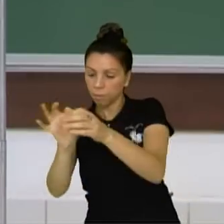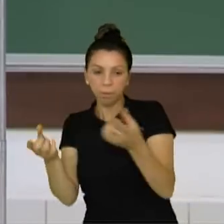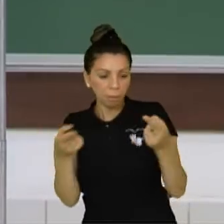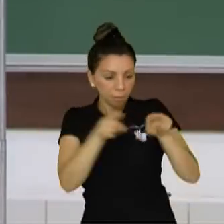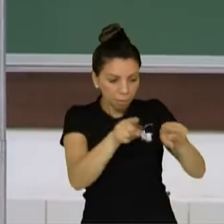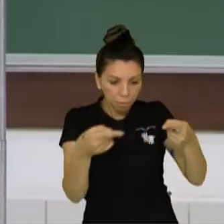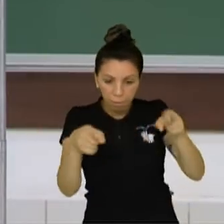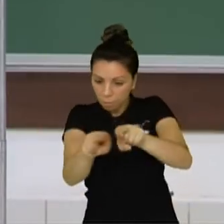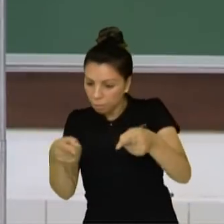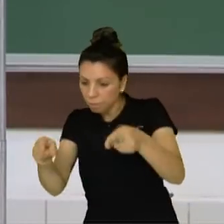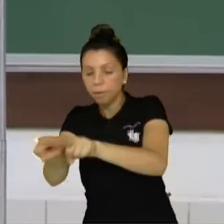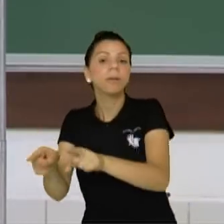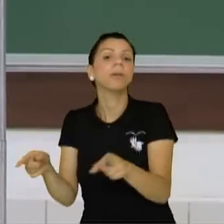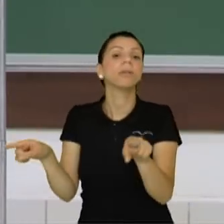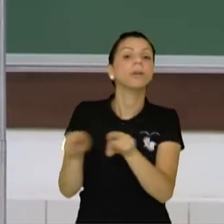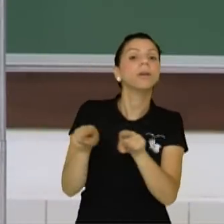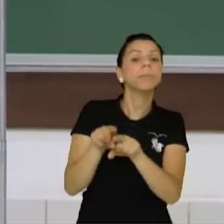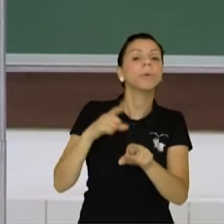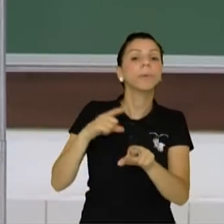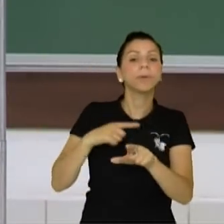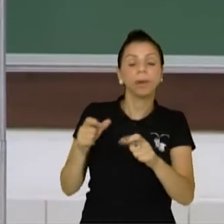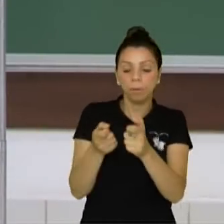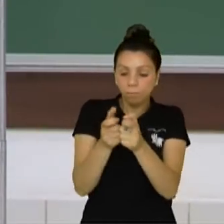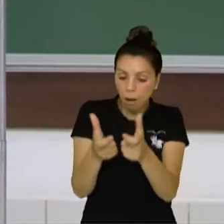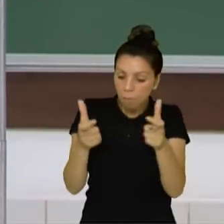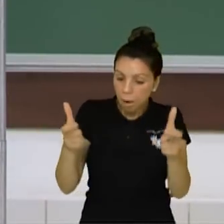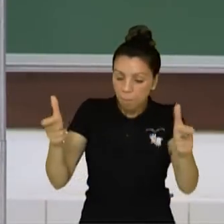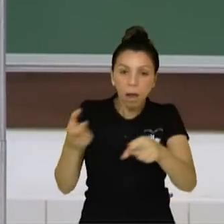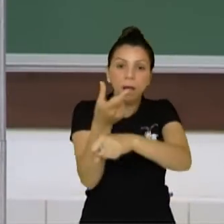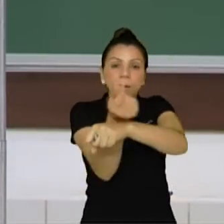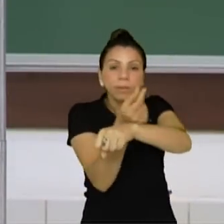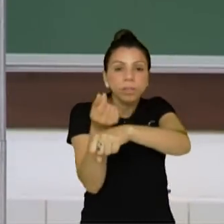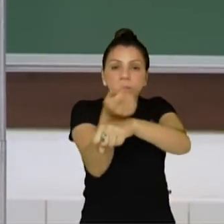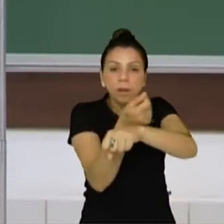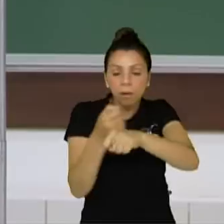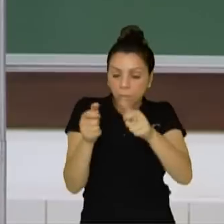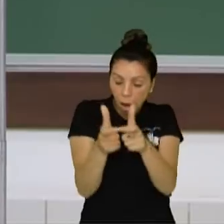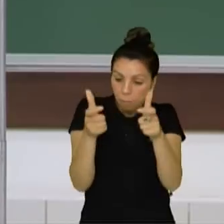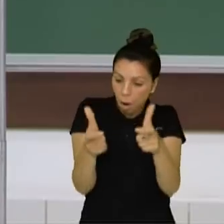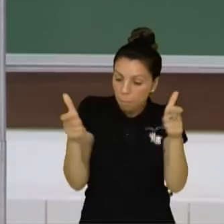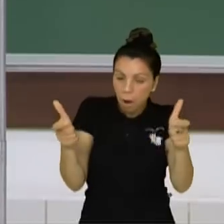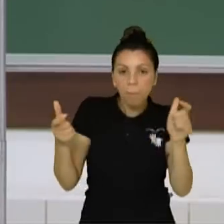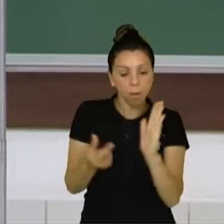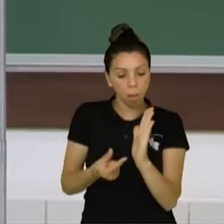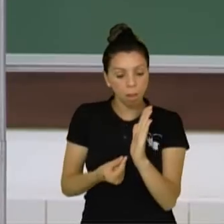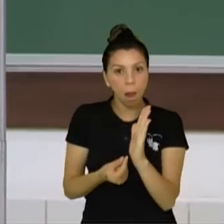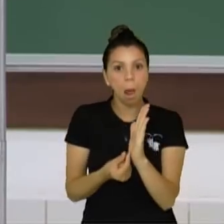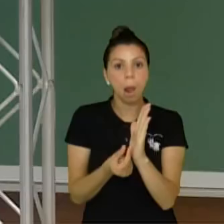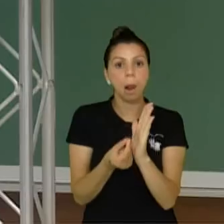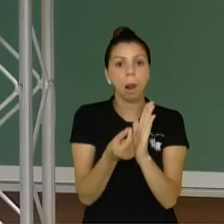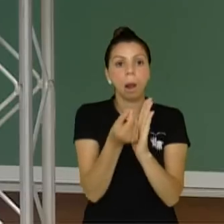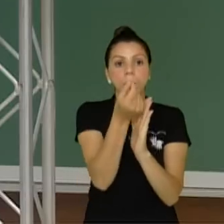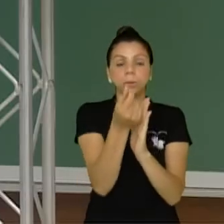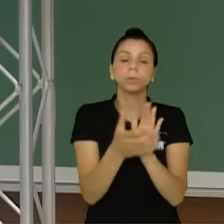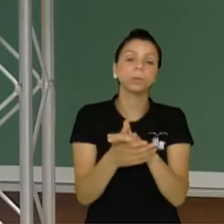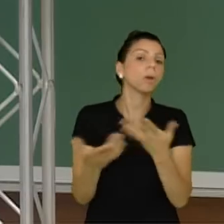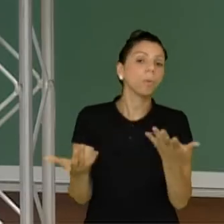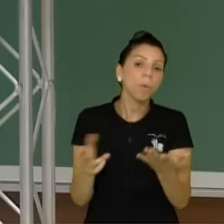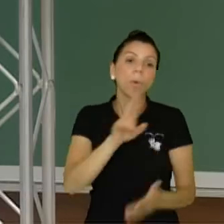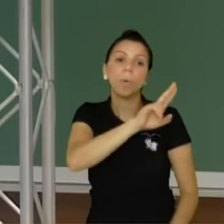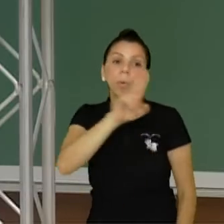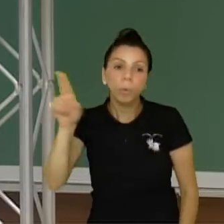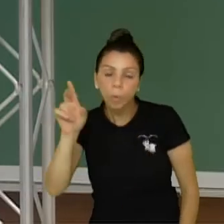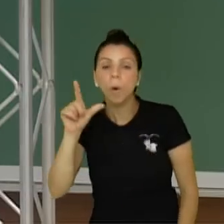algumas medidas para aumentar ainda mais a sua riqueza? Pois é, esse aumento de riqueza é o que nós chamamos de concentração